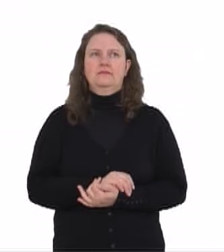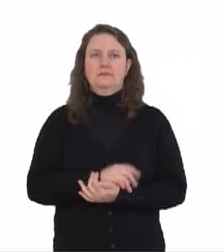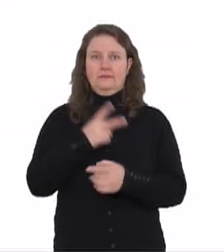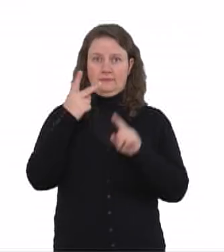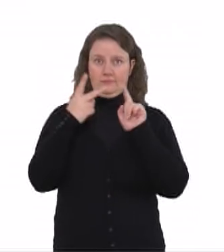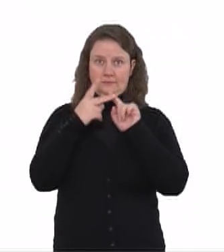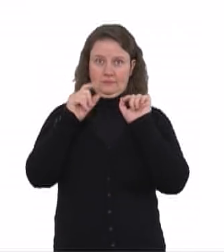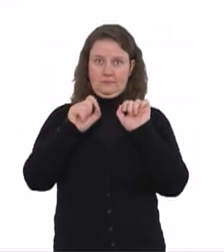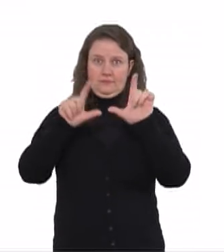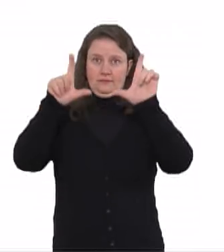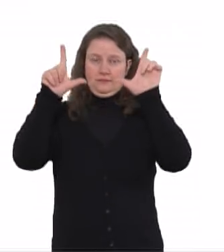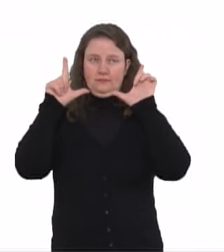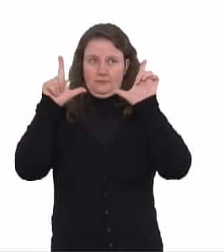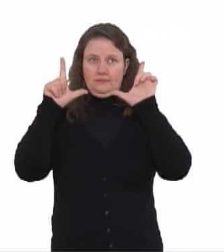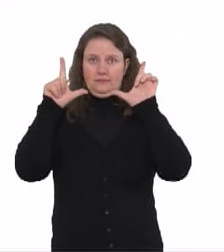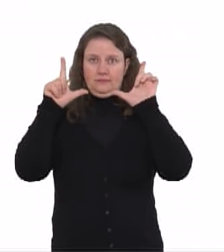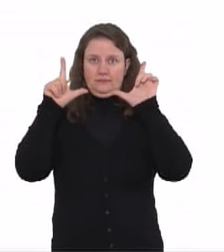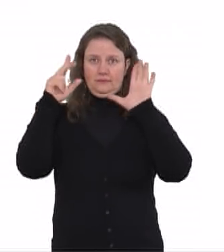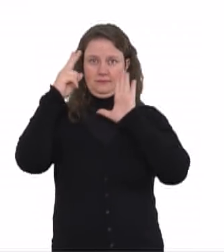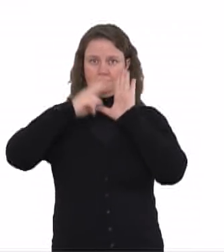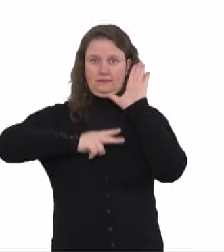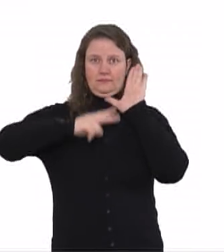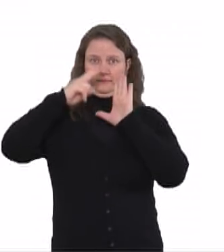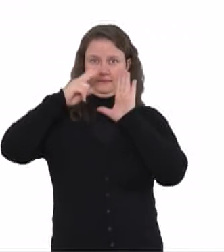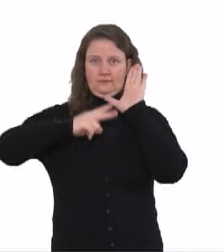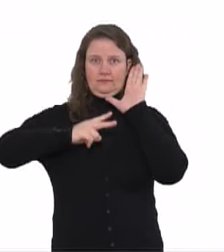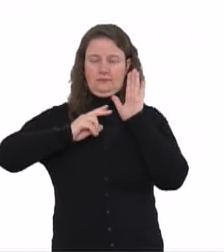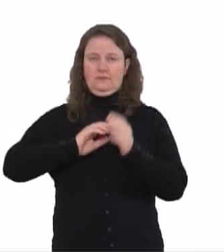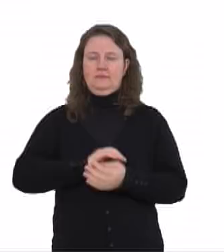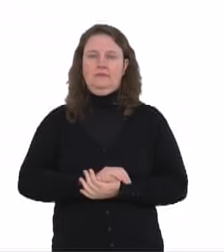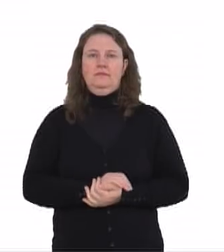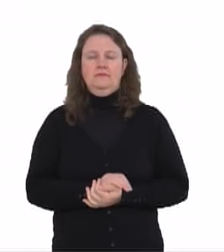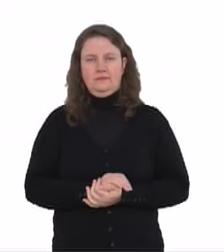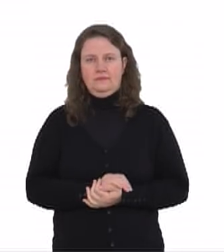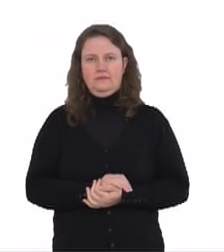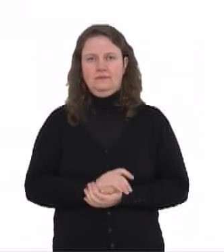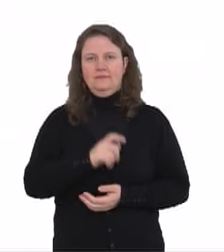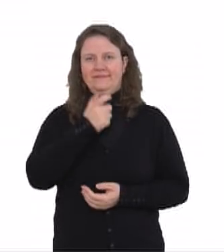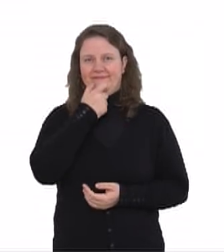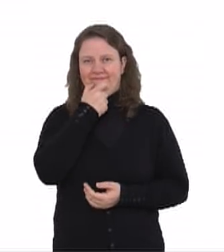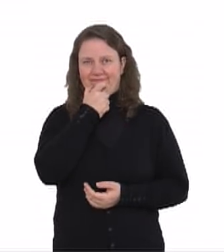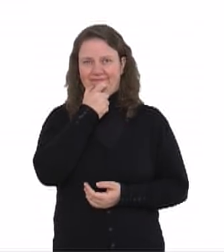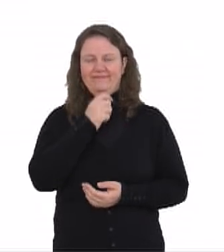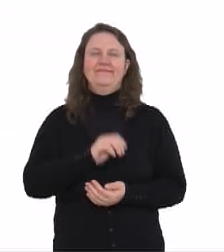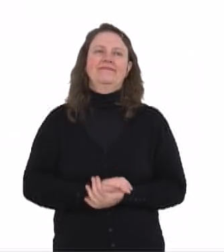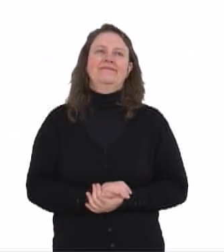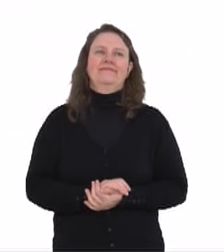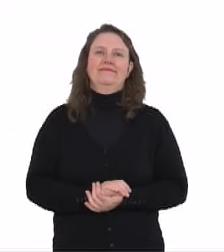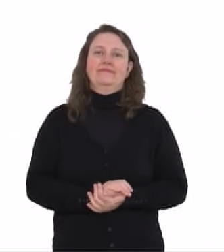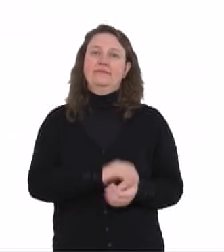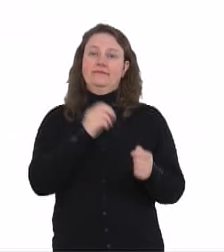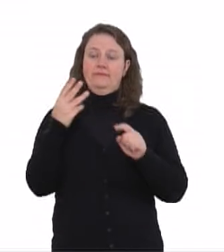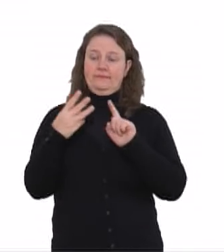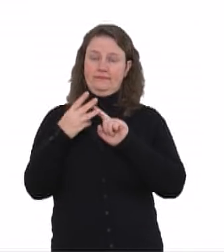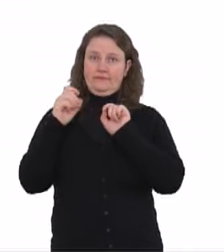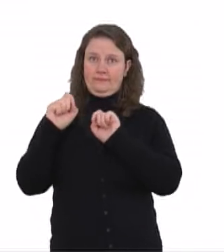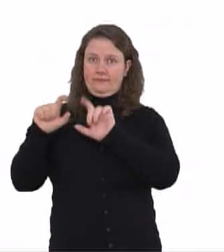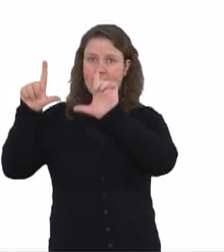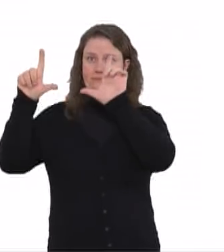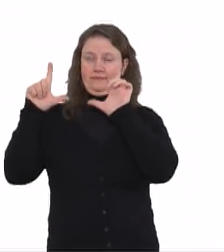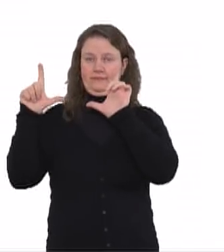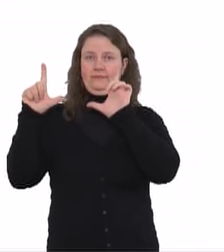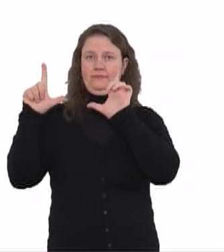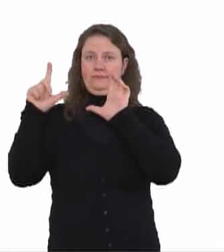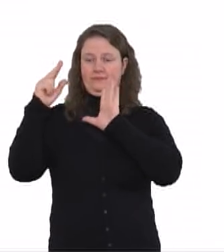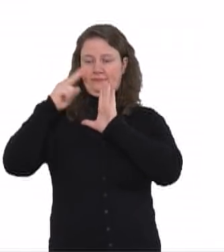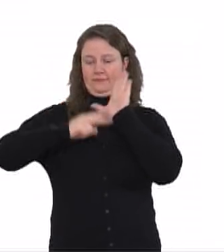Segundo quadrinho. And come to think of it. No último quadrinho.